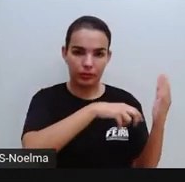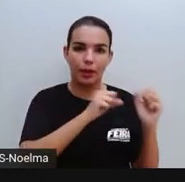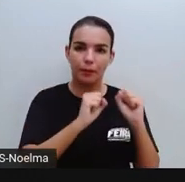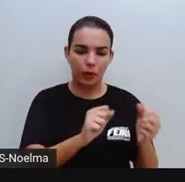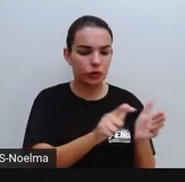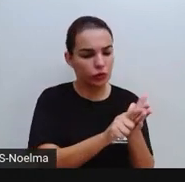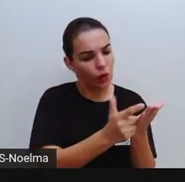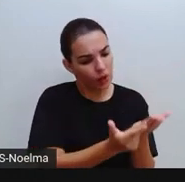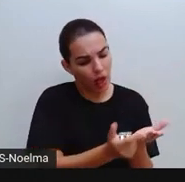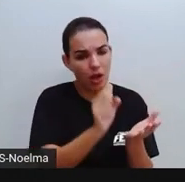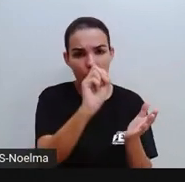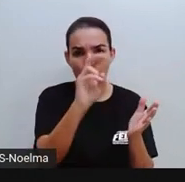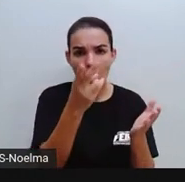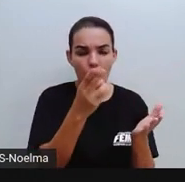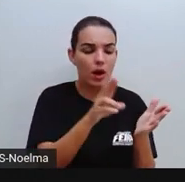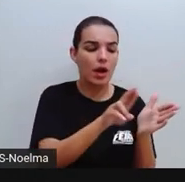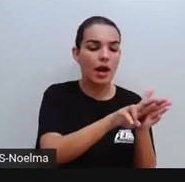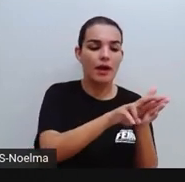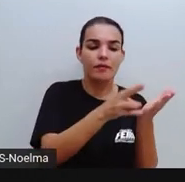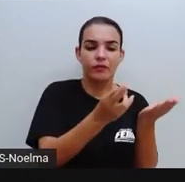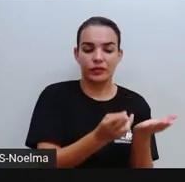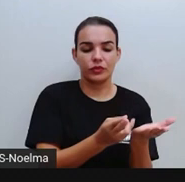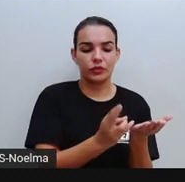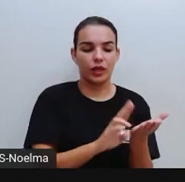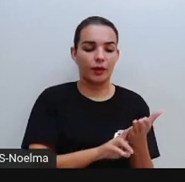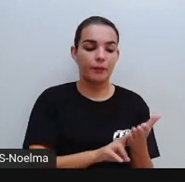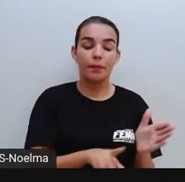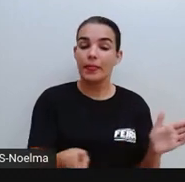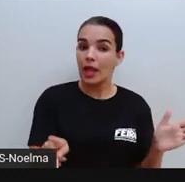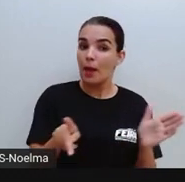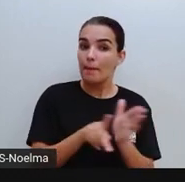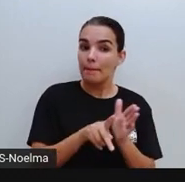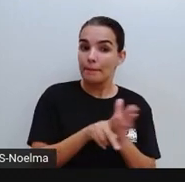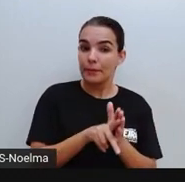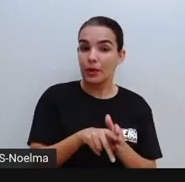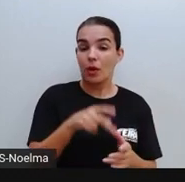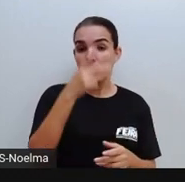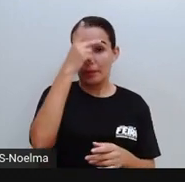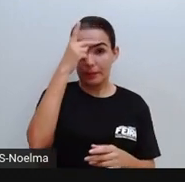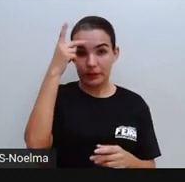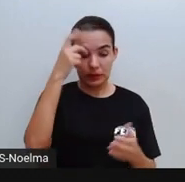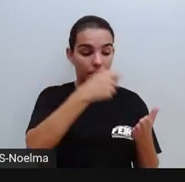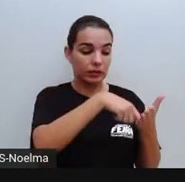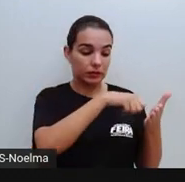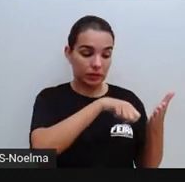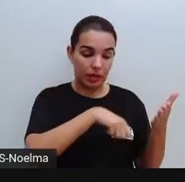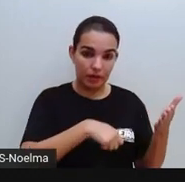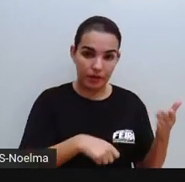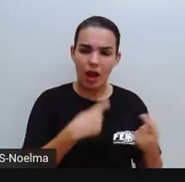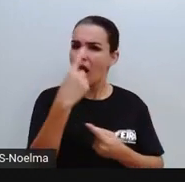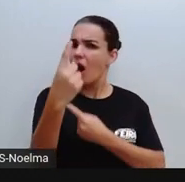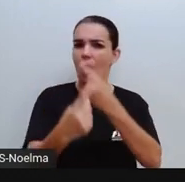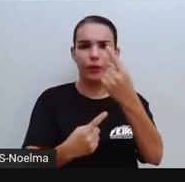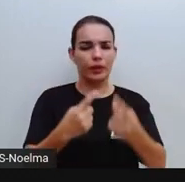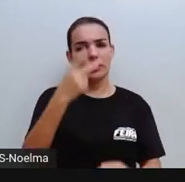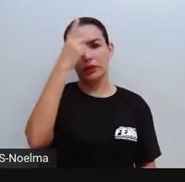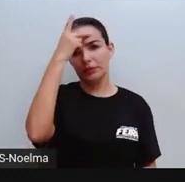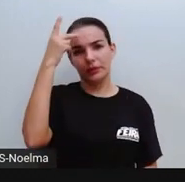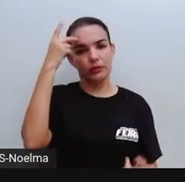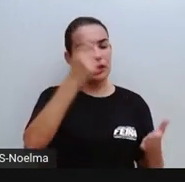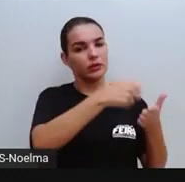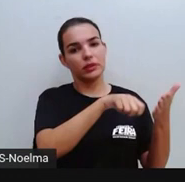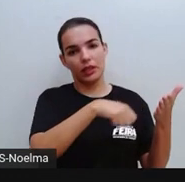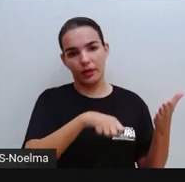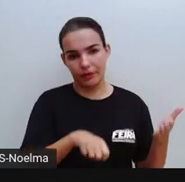tá bom É ele foi escrito por uma pessoa que é o escritor tá Alguém escreveu aí